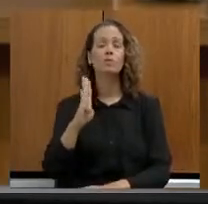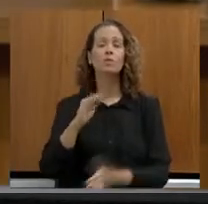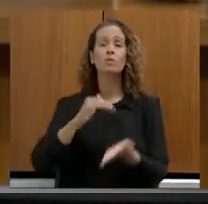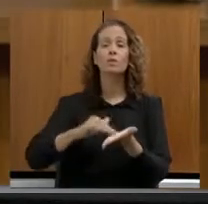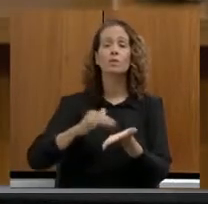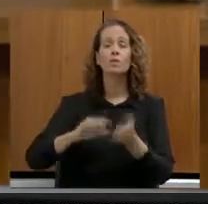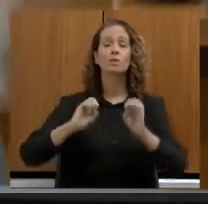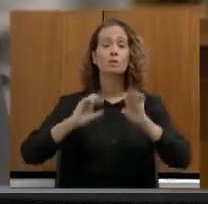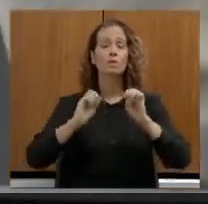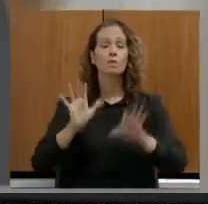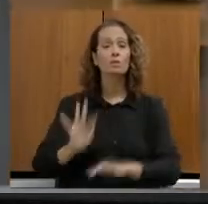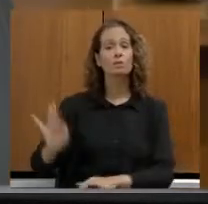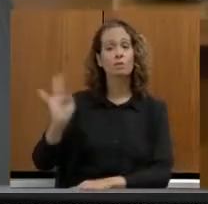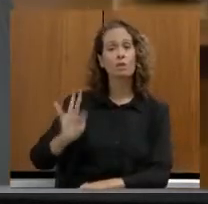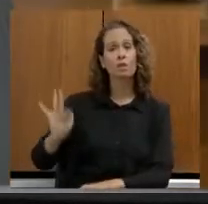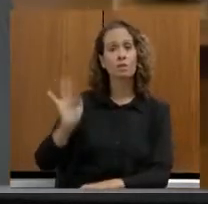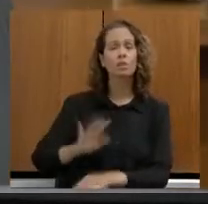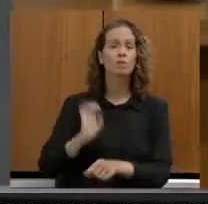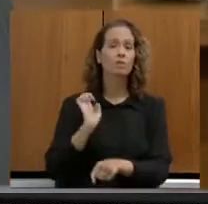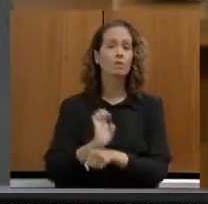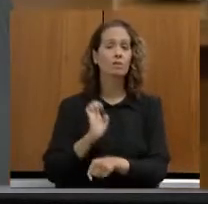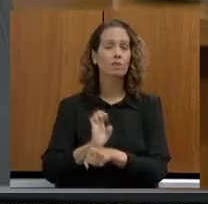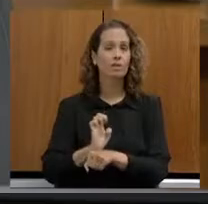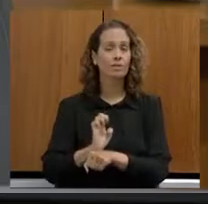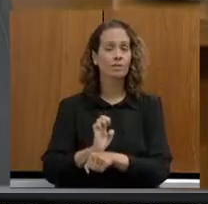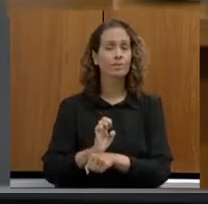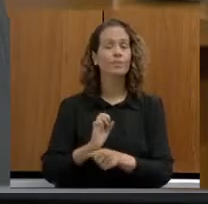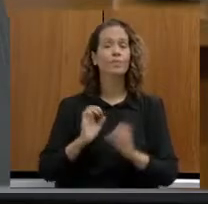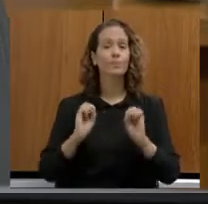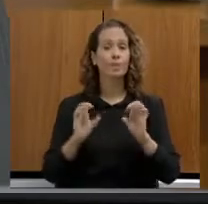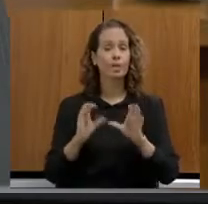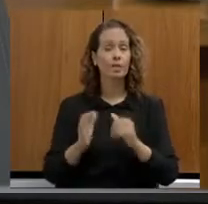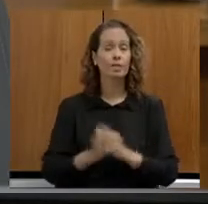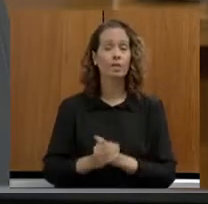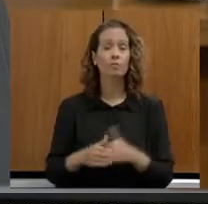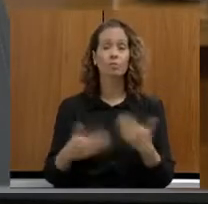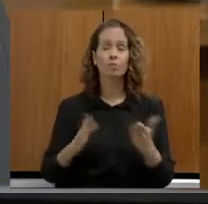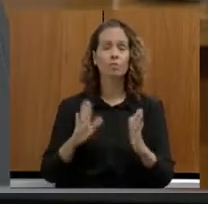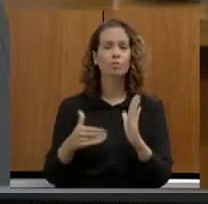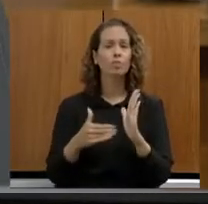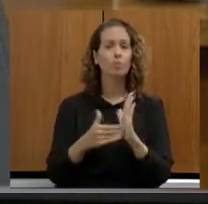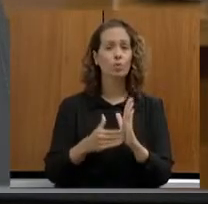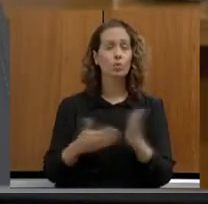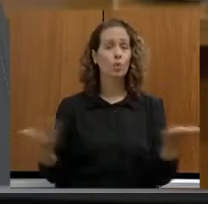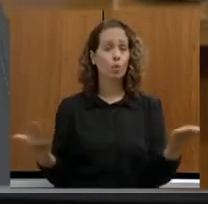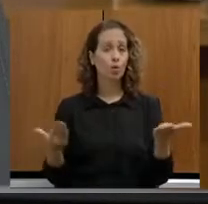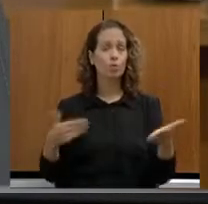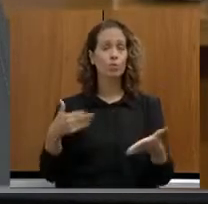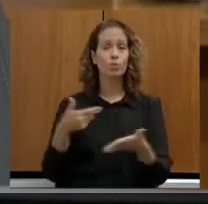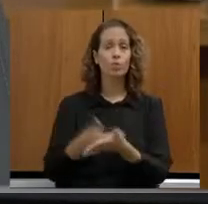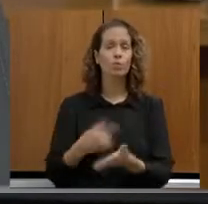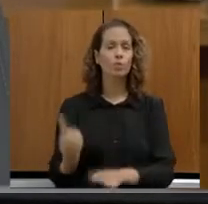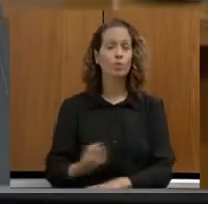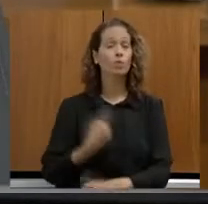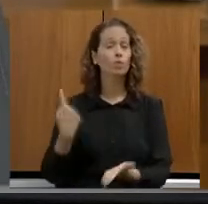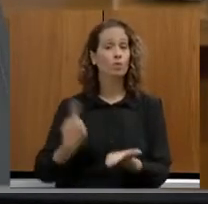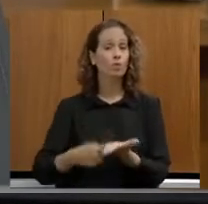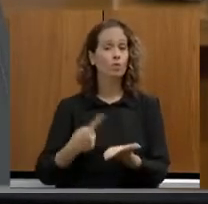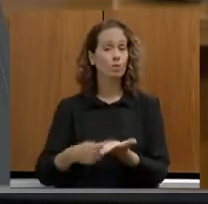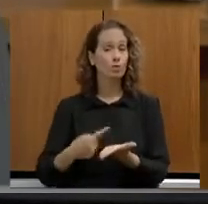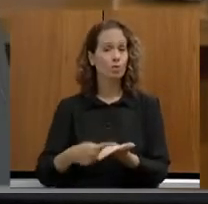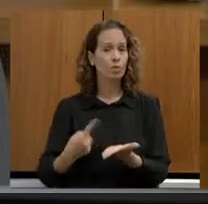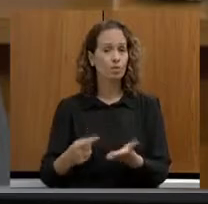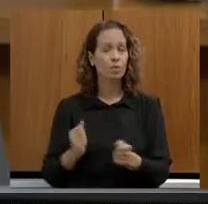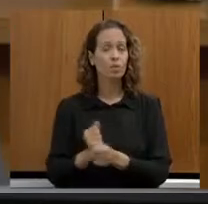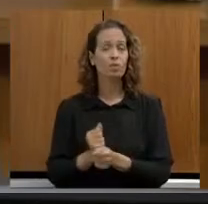superior na Secretaria de Estado de Educação é tudo é atualmente deputada todo nosso compromisso é